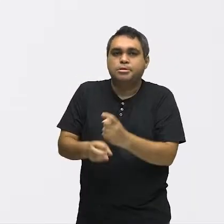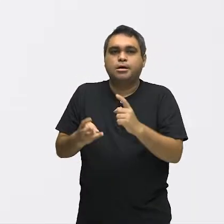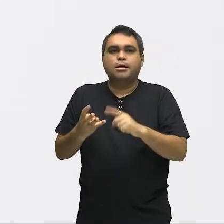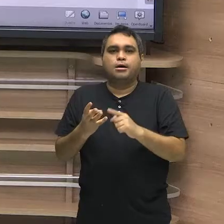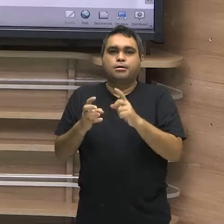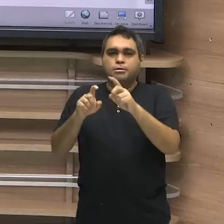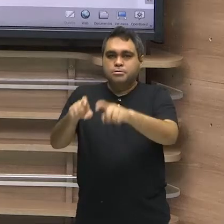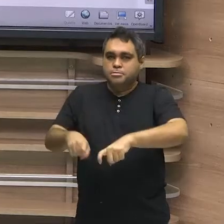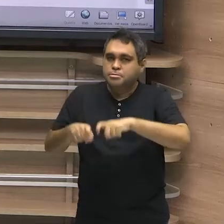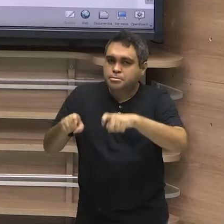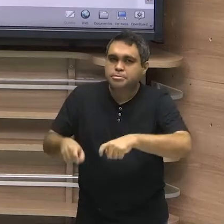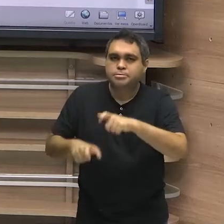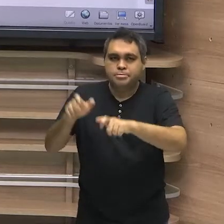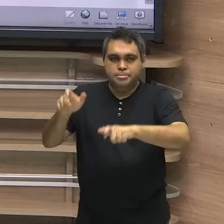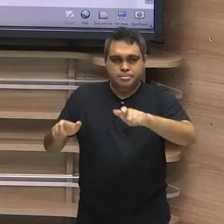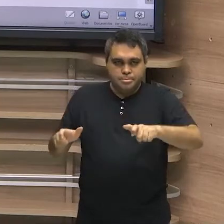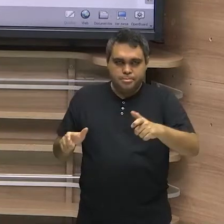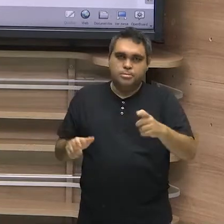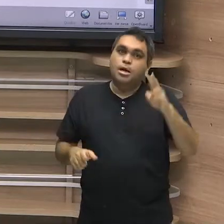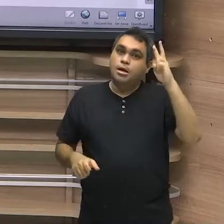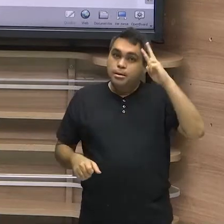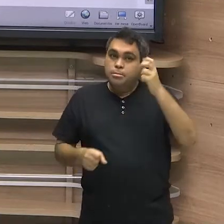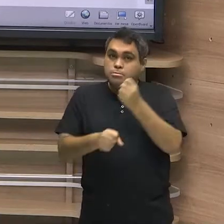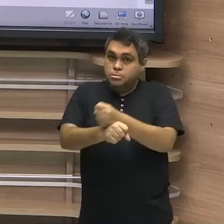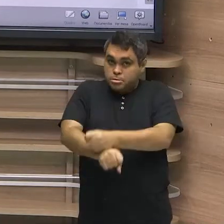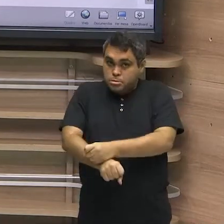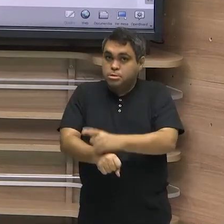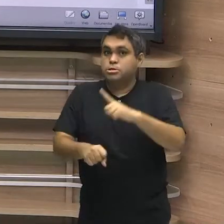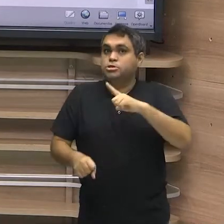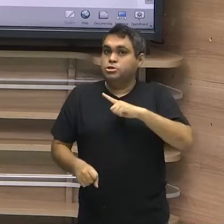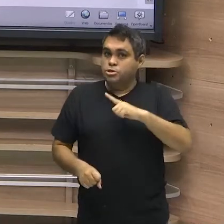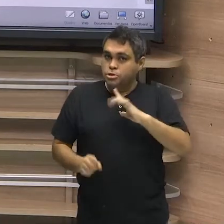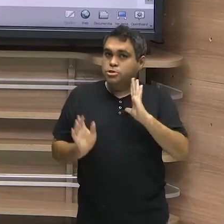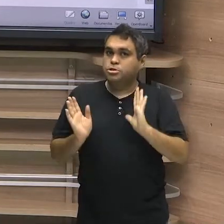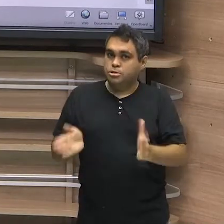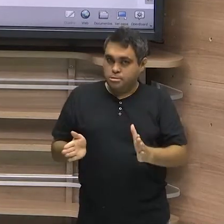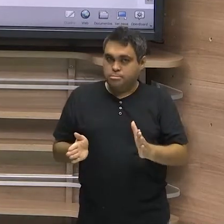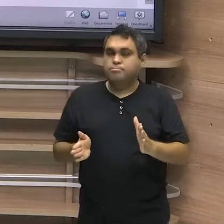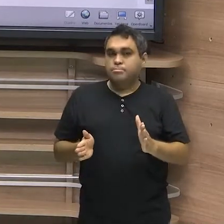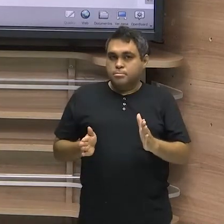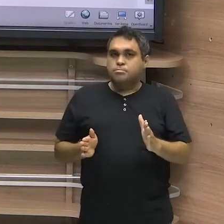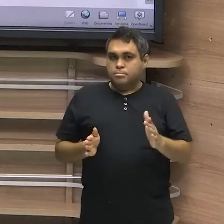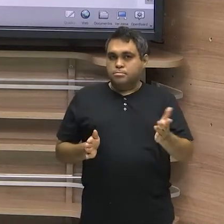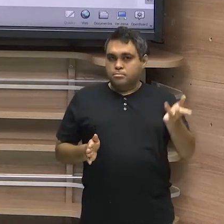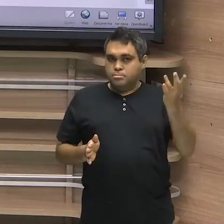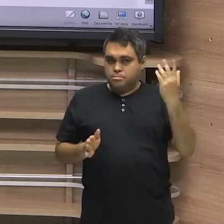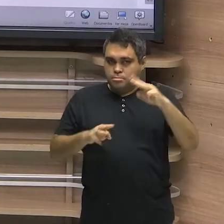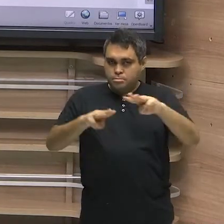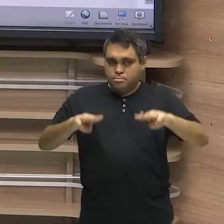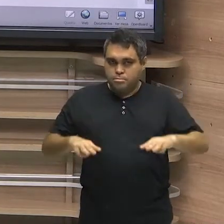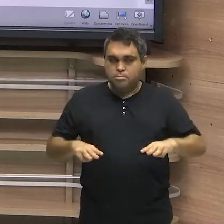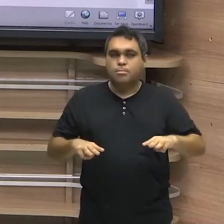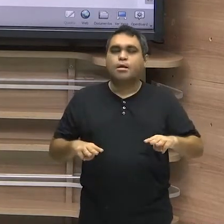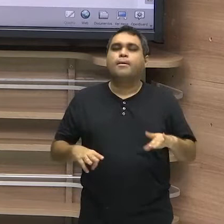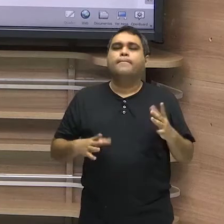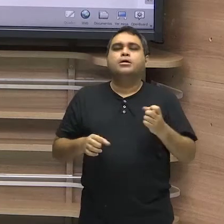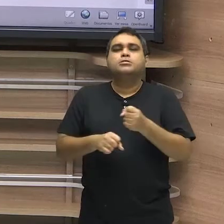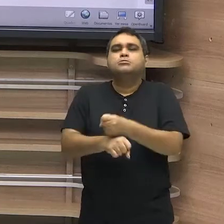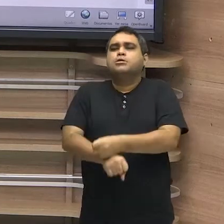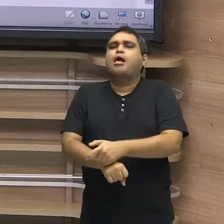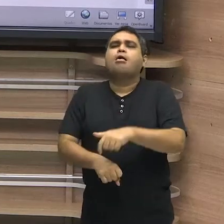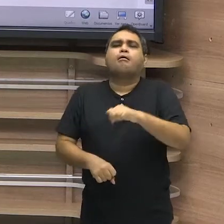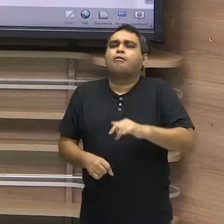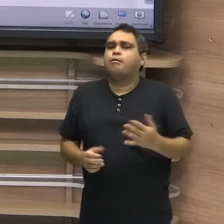ela existia nessa época e que a gente vai ver o seguinte, né? Quem que se tornava escravo nessa